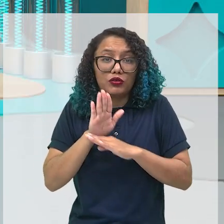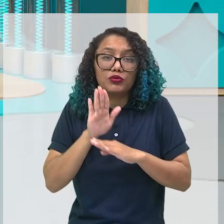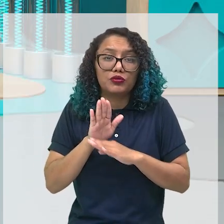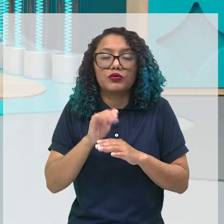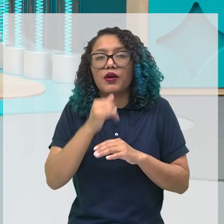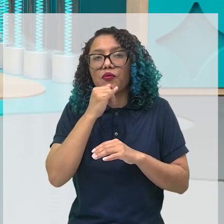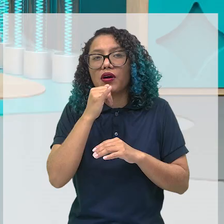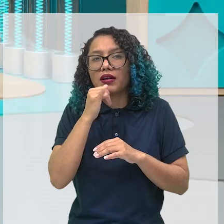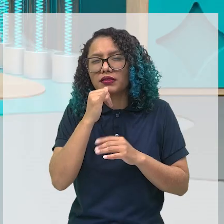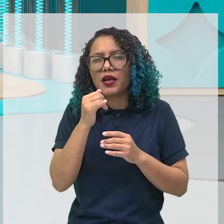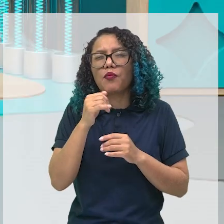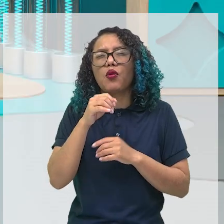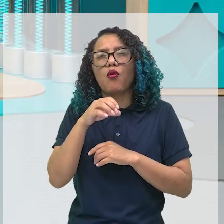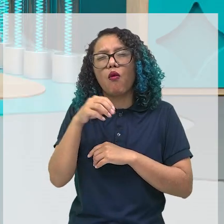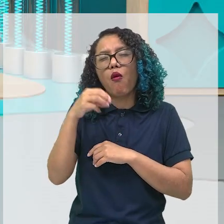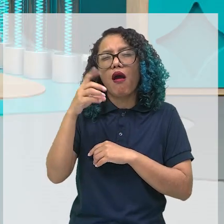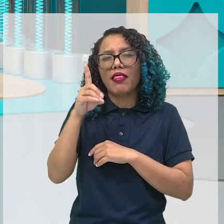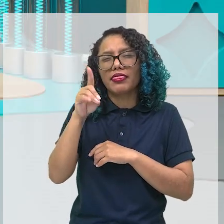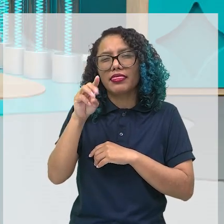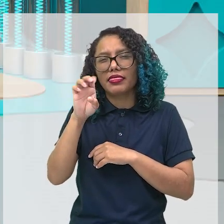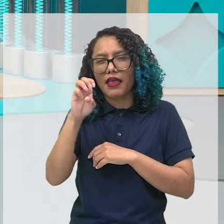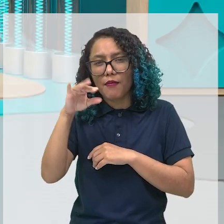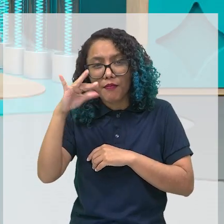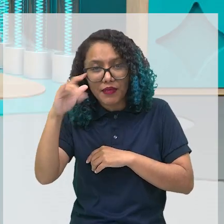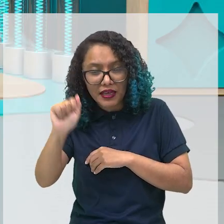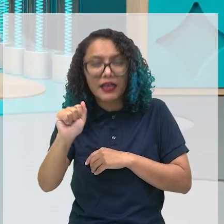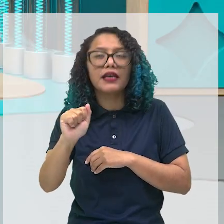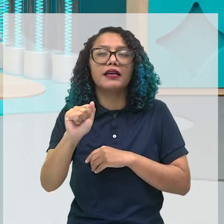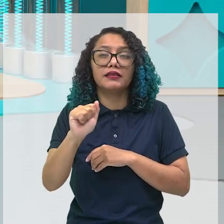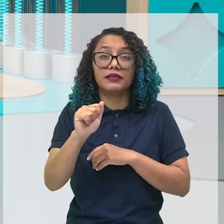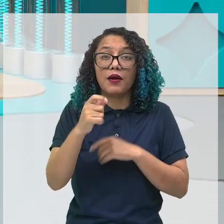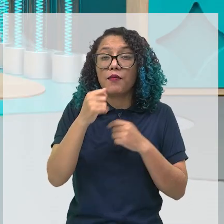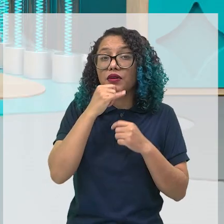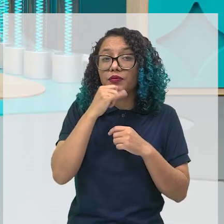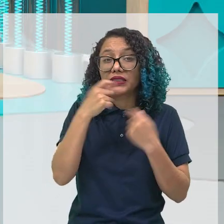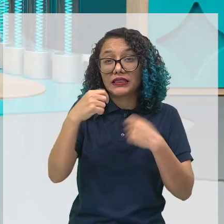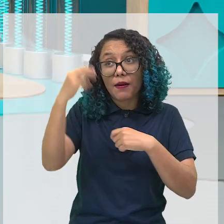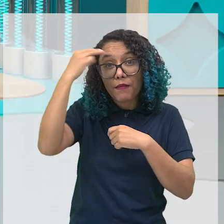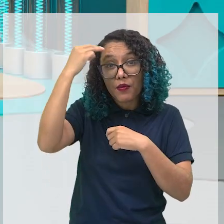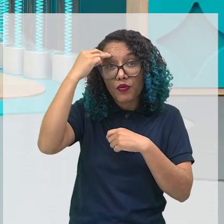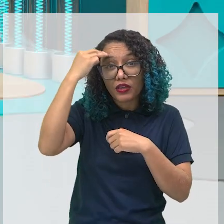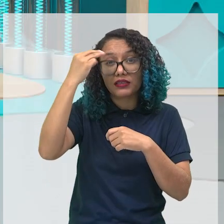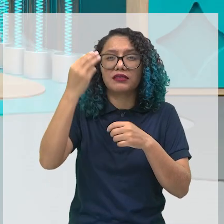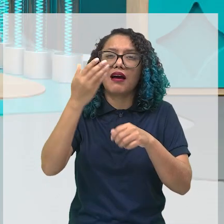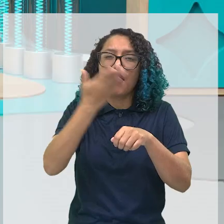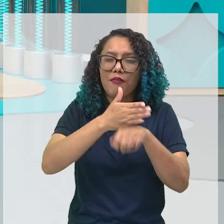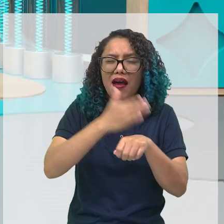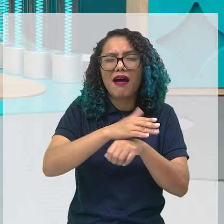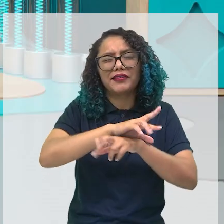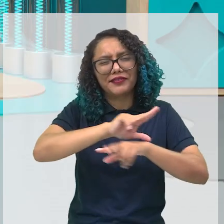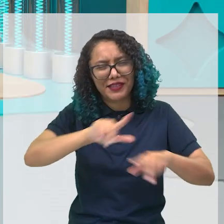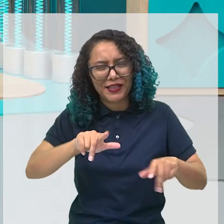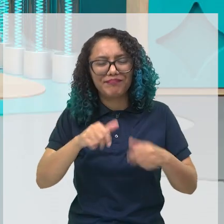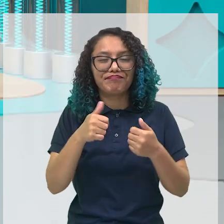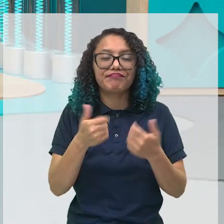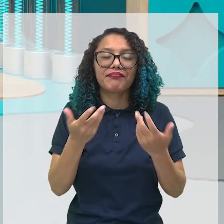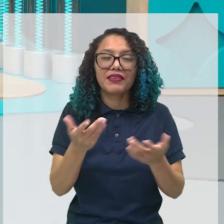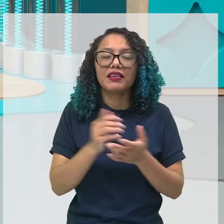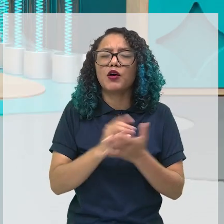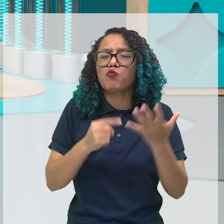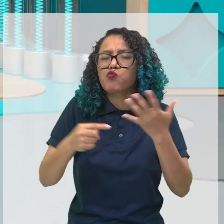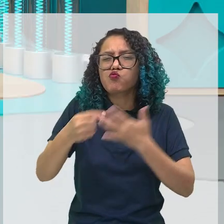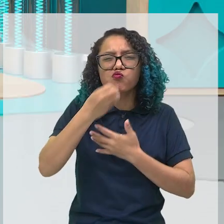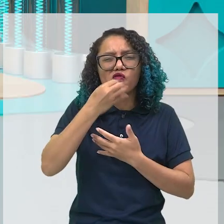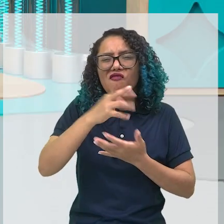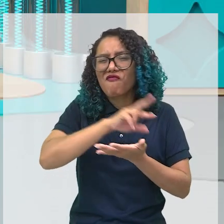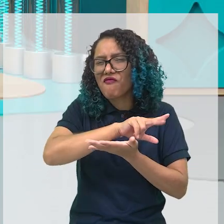que trabalhar os aspectos cognitivos para gravar as coreografias ou os passos, quem sabe. Portanto, inúmeros